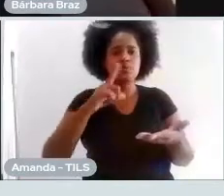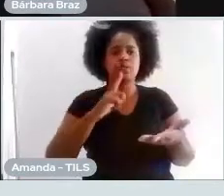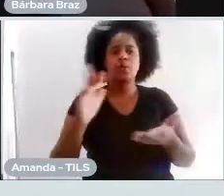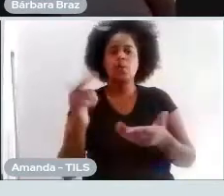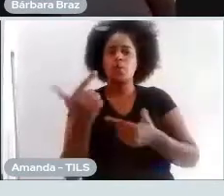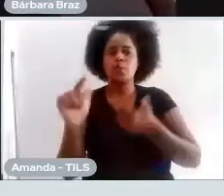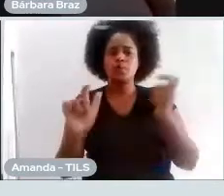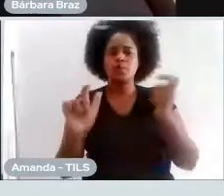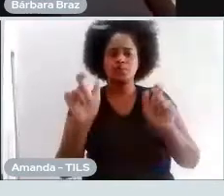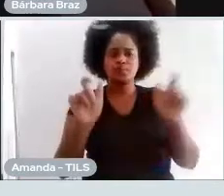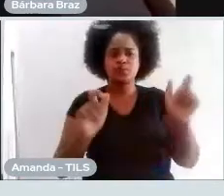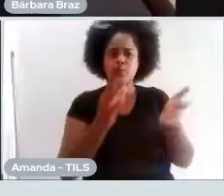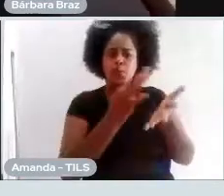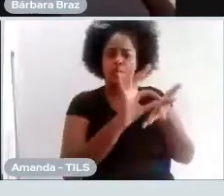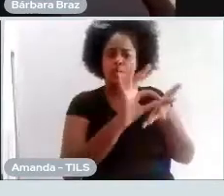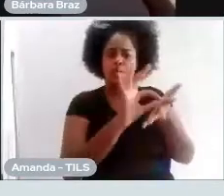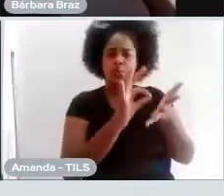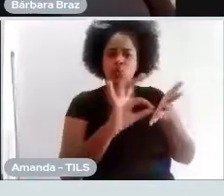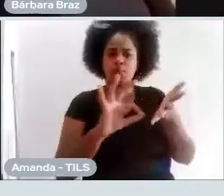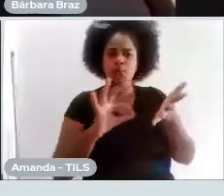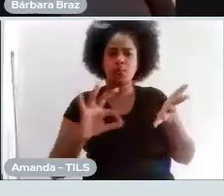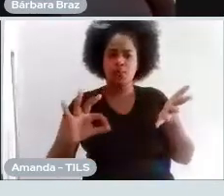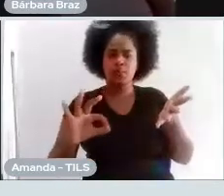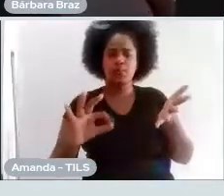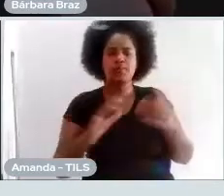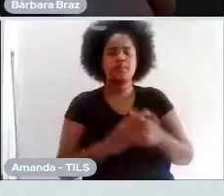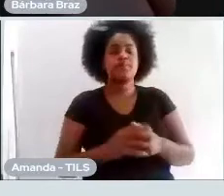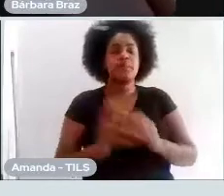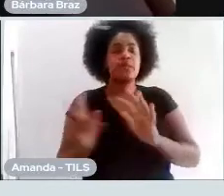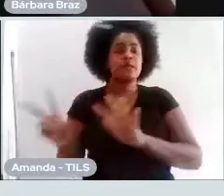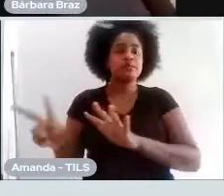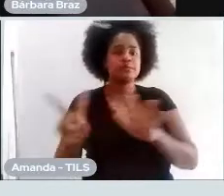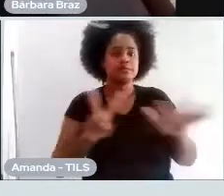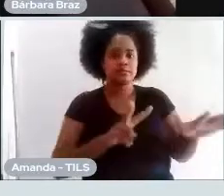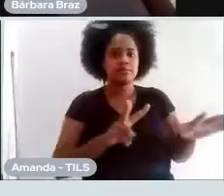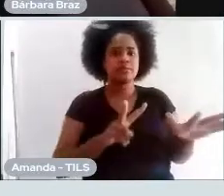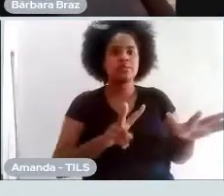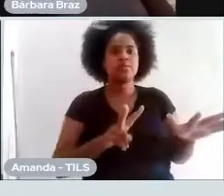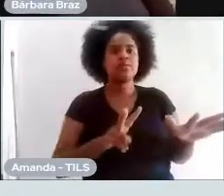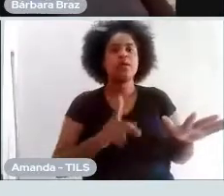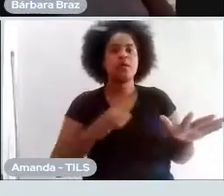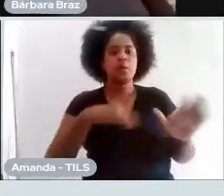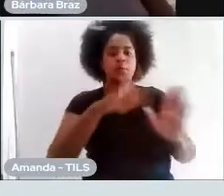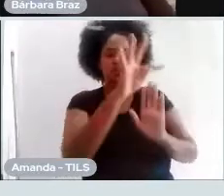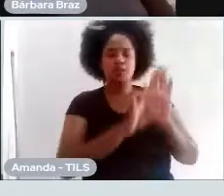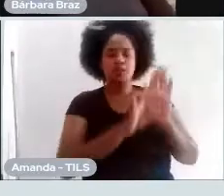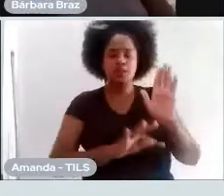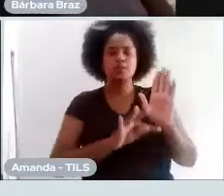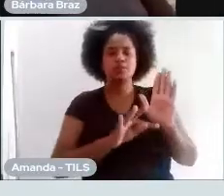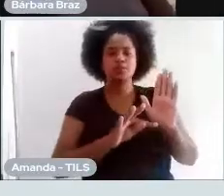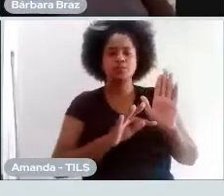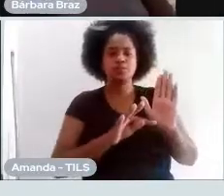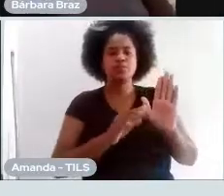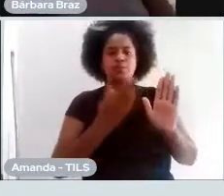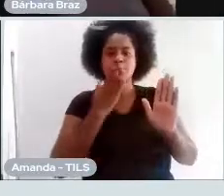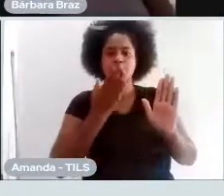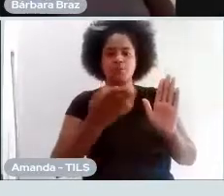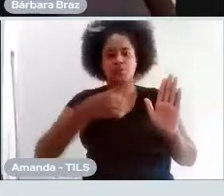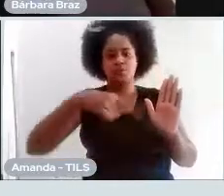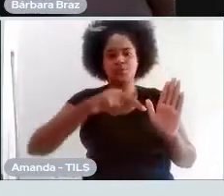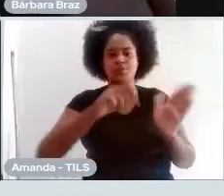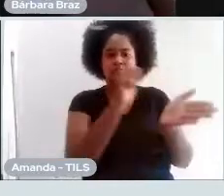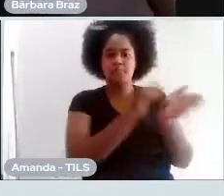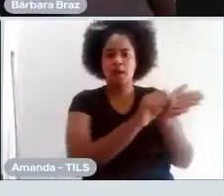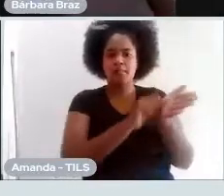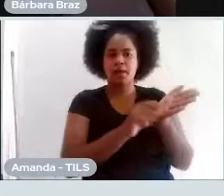que ao longo, acho que dessa semana, somente porque eu já vou passar um texto para vocês escreverem, vocês já vão conhecendo, né, os